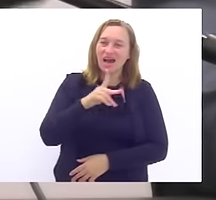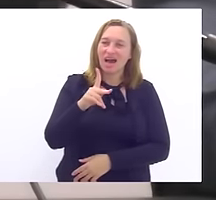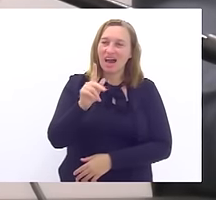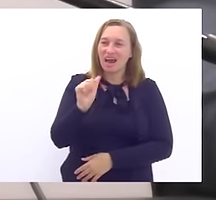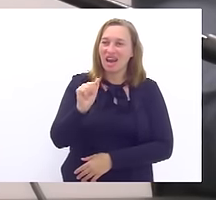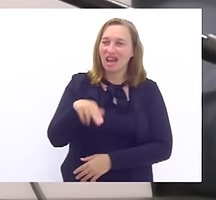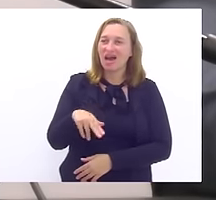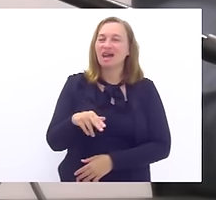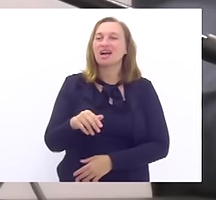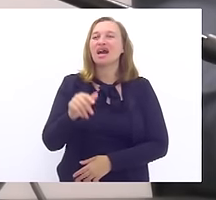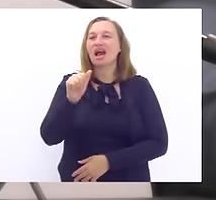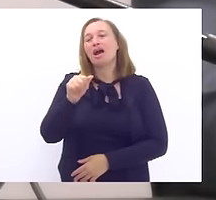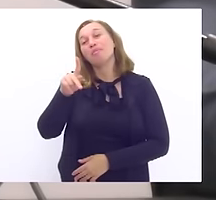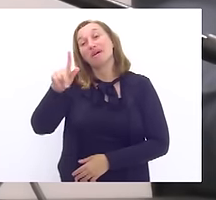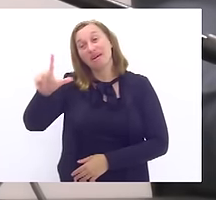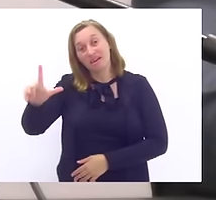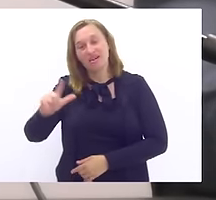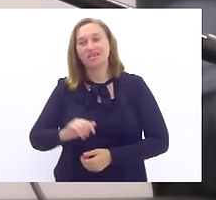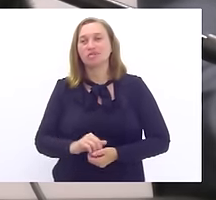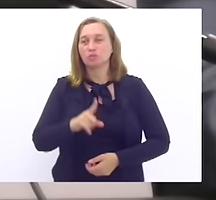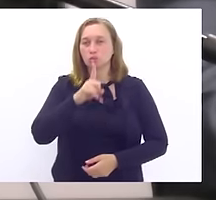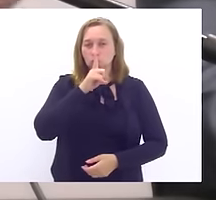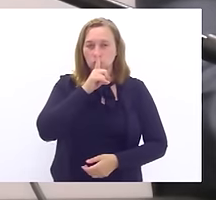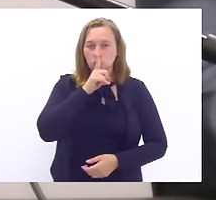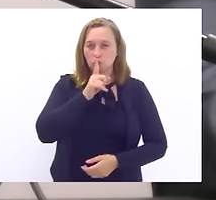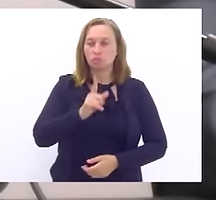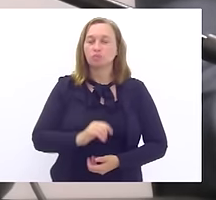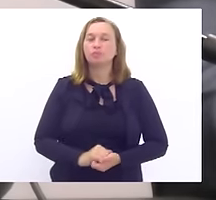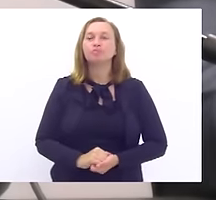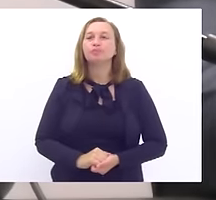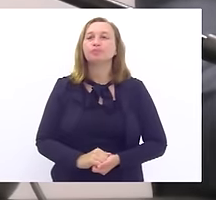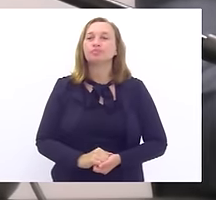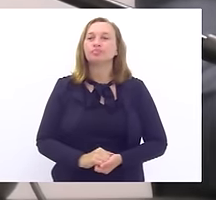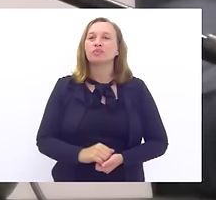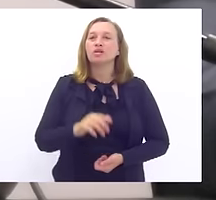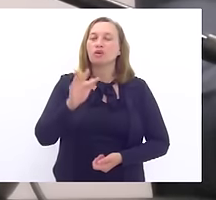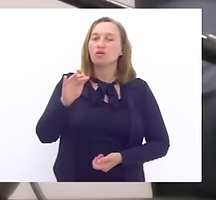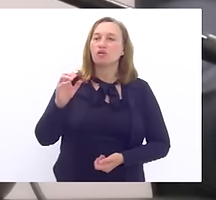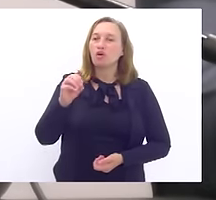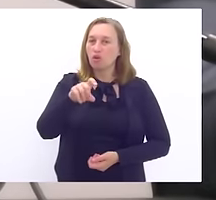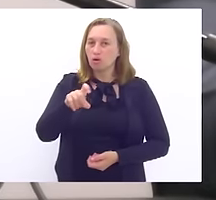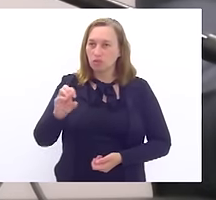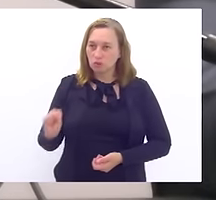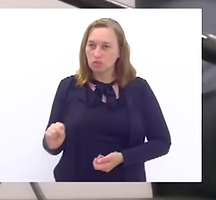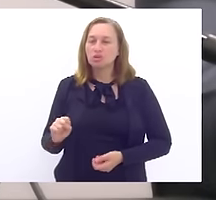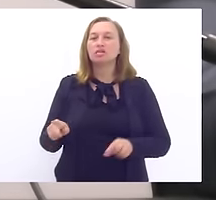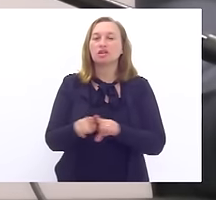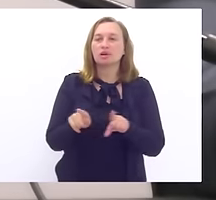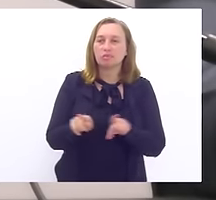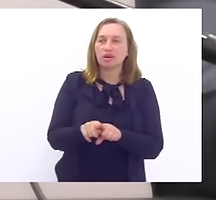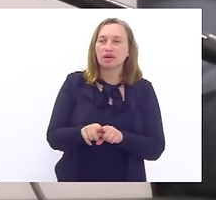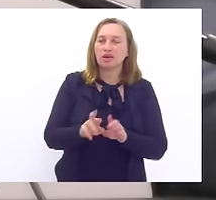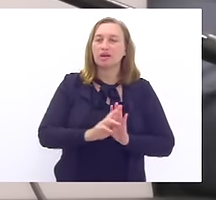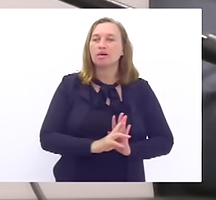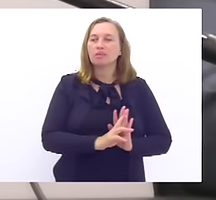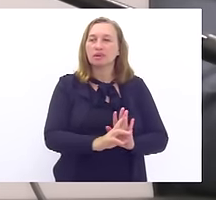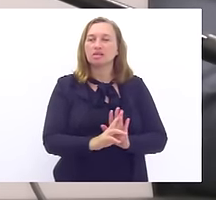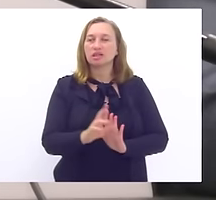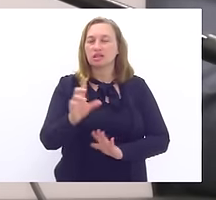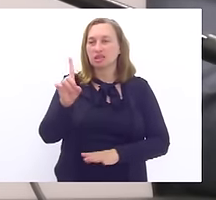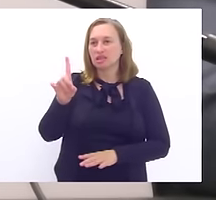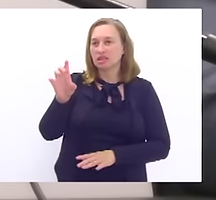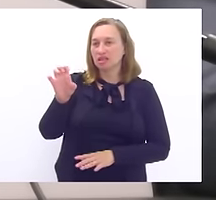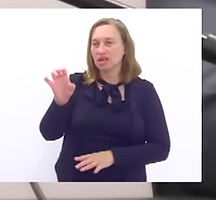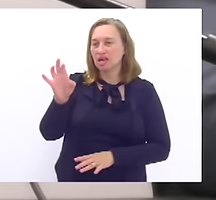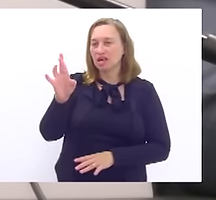que está se manifestando de ficar calado a Focus e também representante do dedo no momento